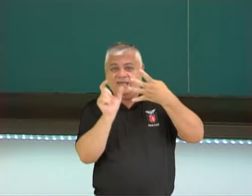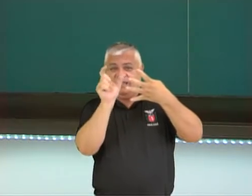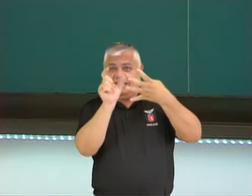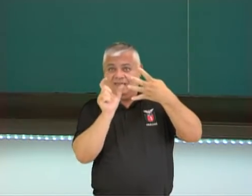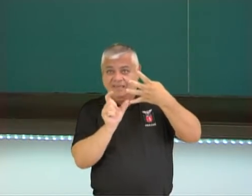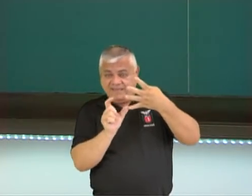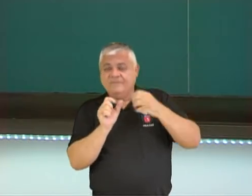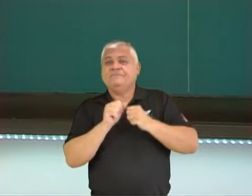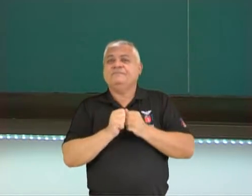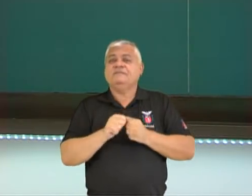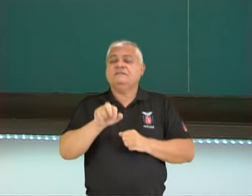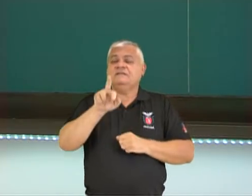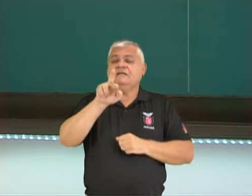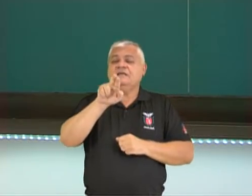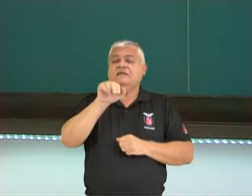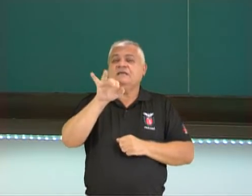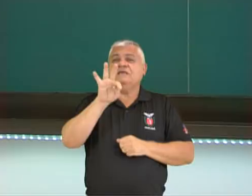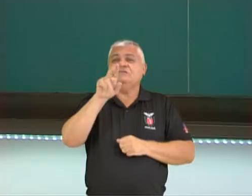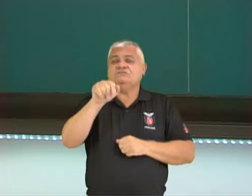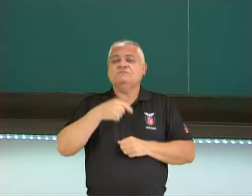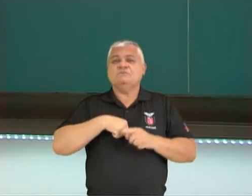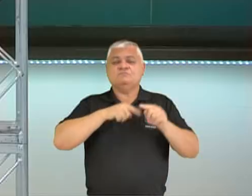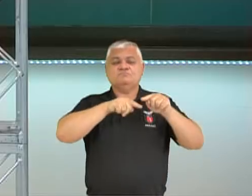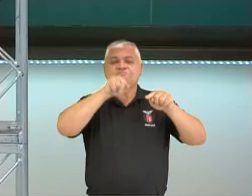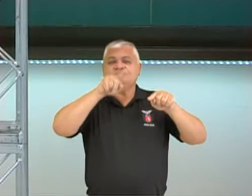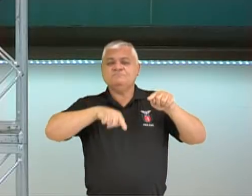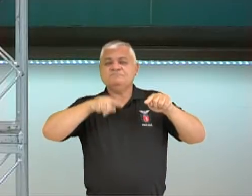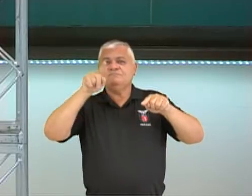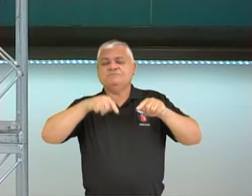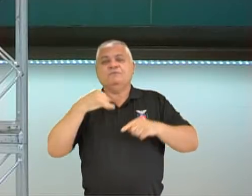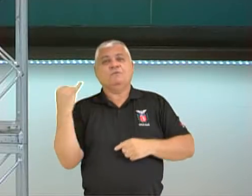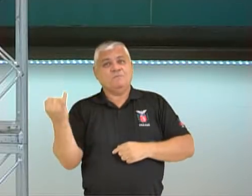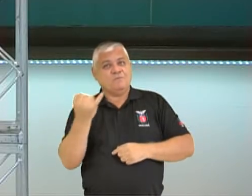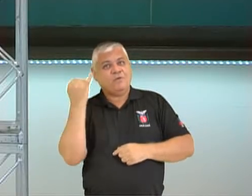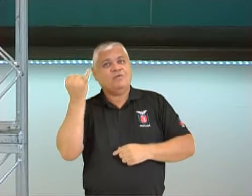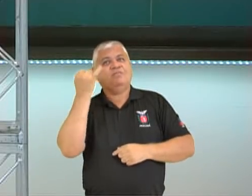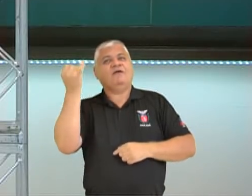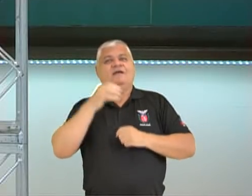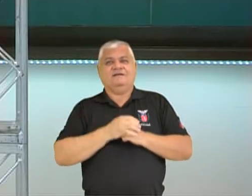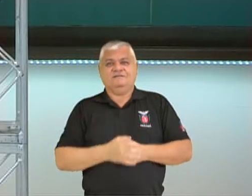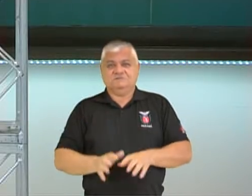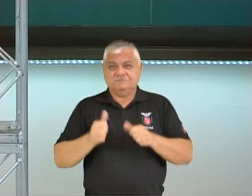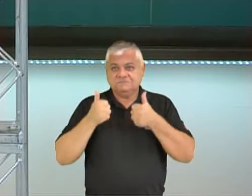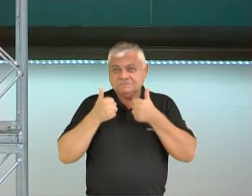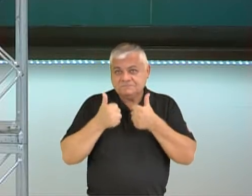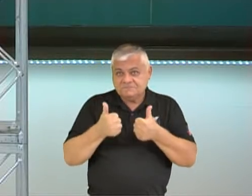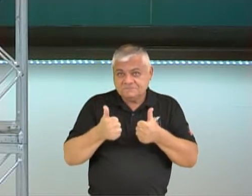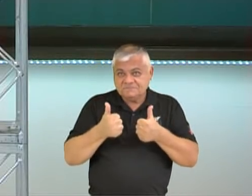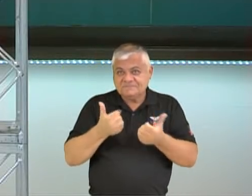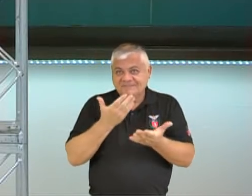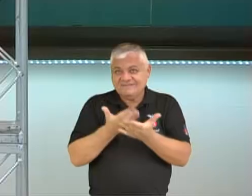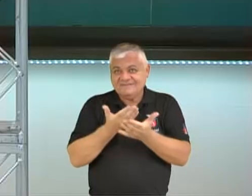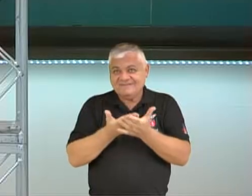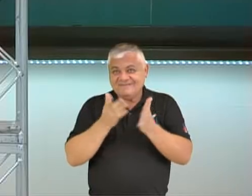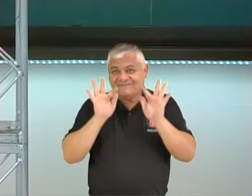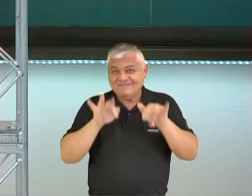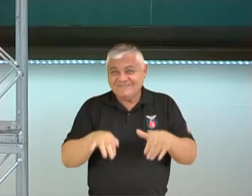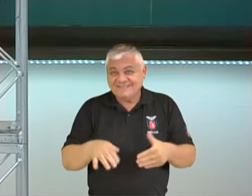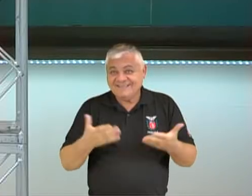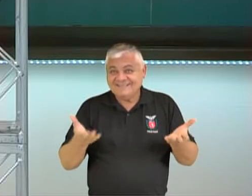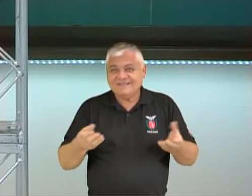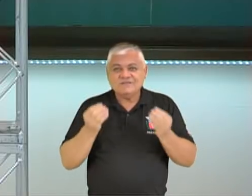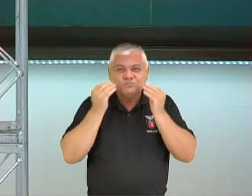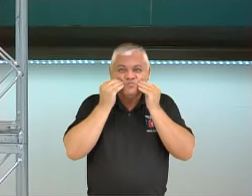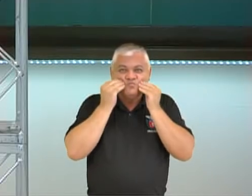e ritmo na quadrinha é muito importante para a construção beleza pessoal nas aula termina por aqui